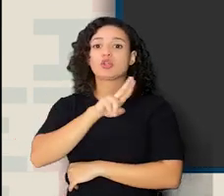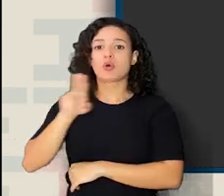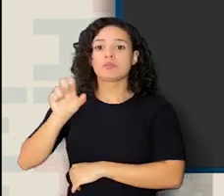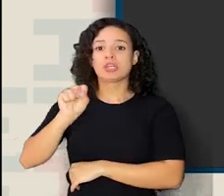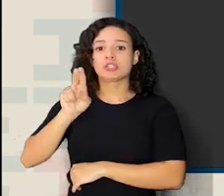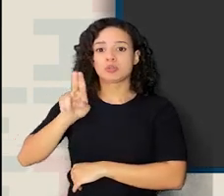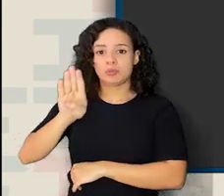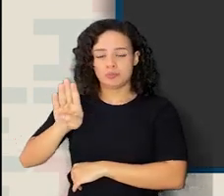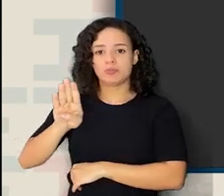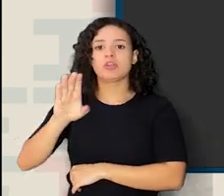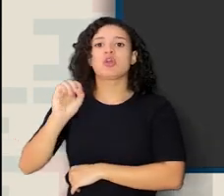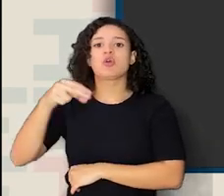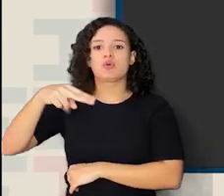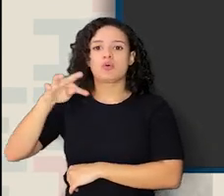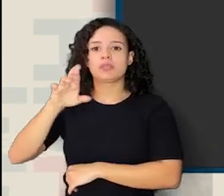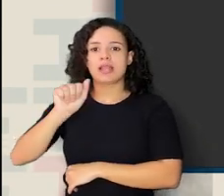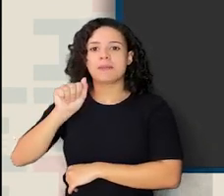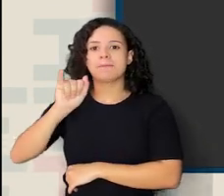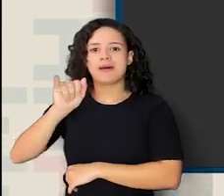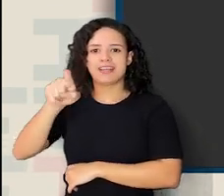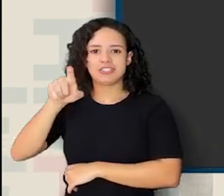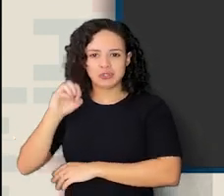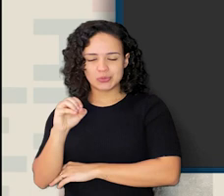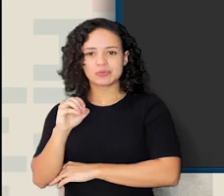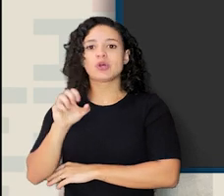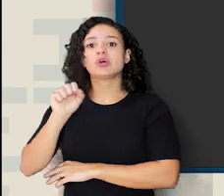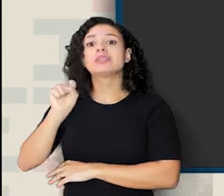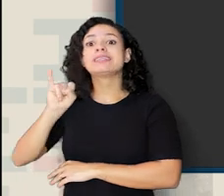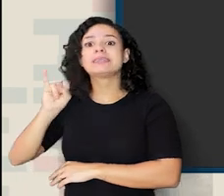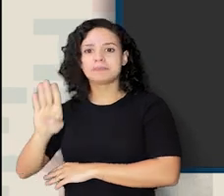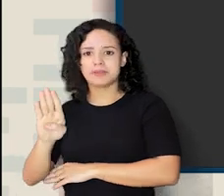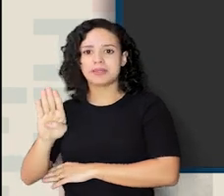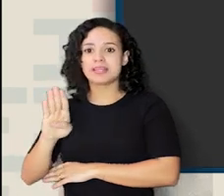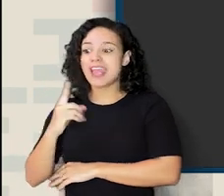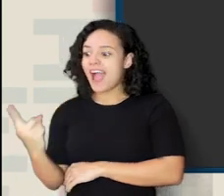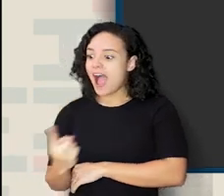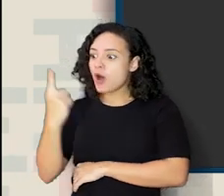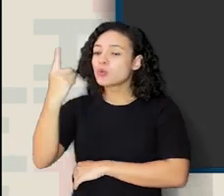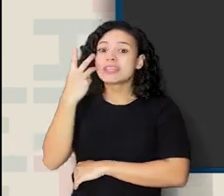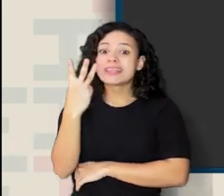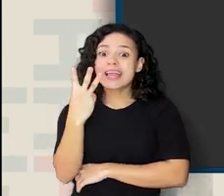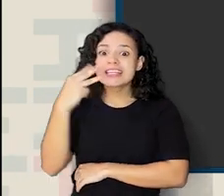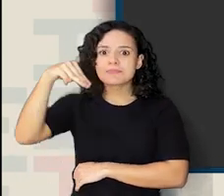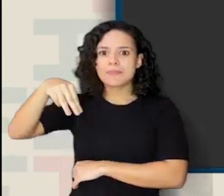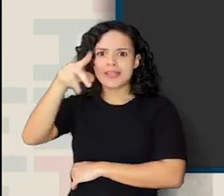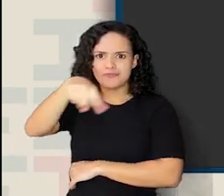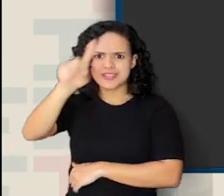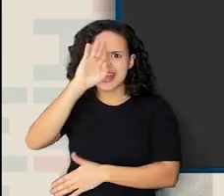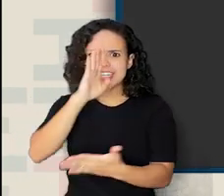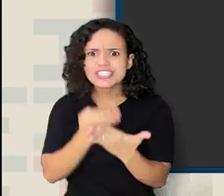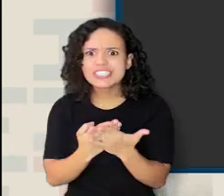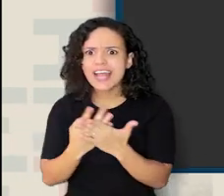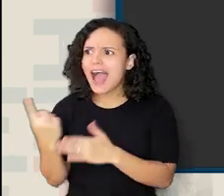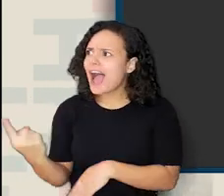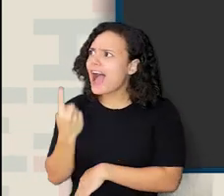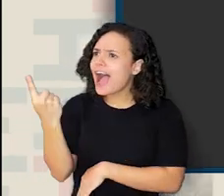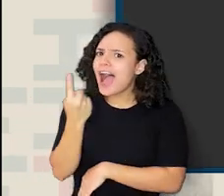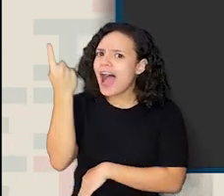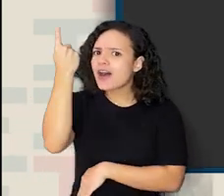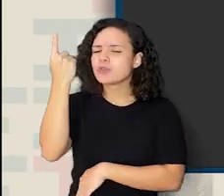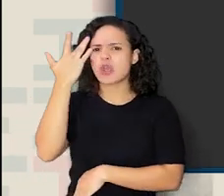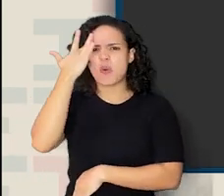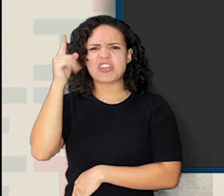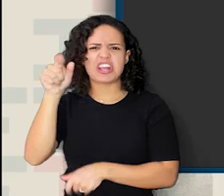tocando, gente. É uma subcontrabaixo em si bemol. Essa flauta tem mais de 3 metros de altura. Vocês